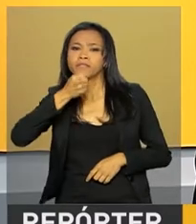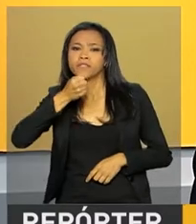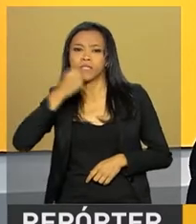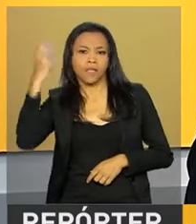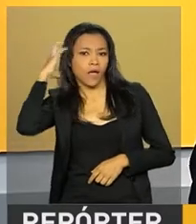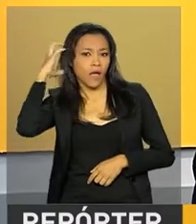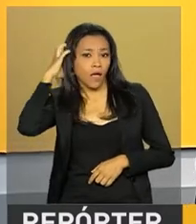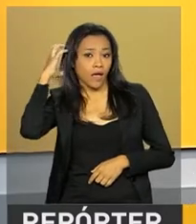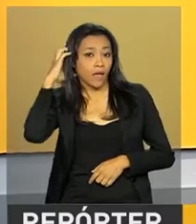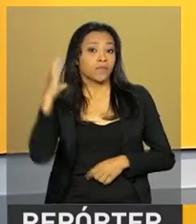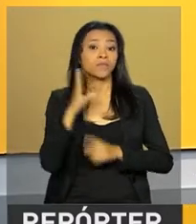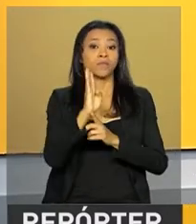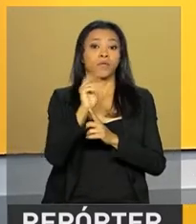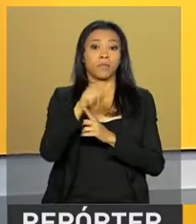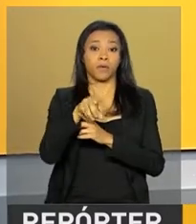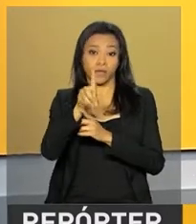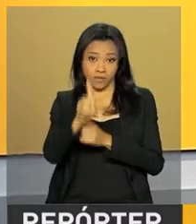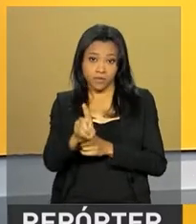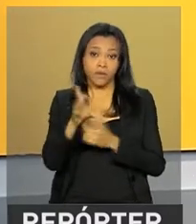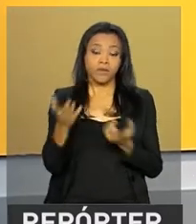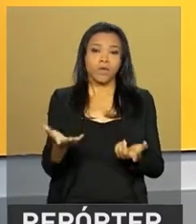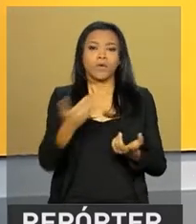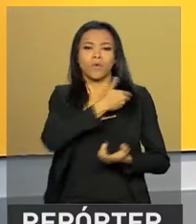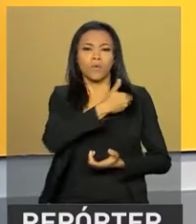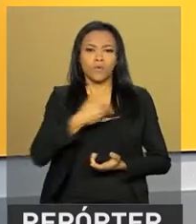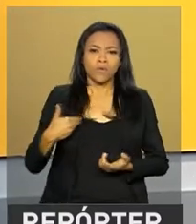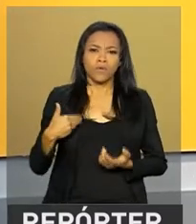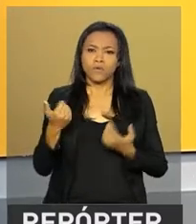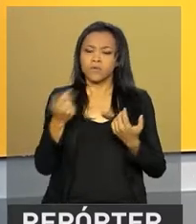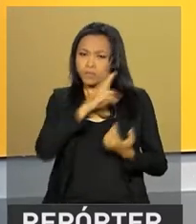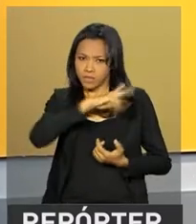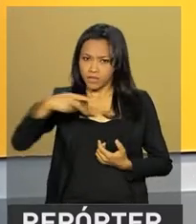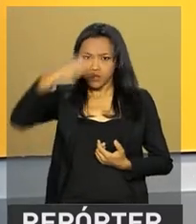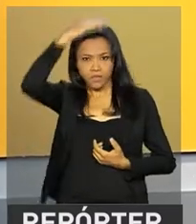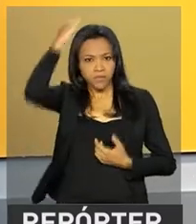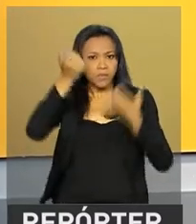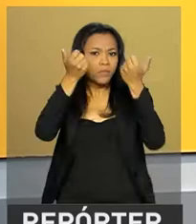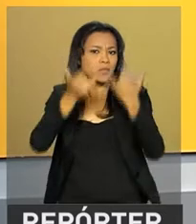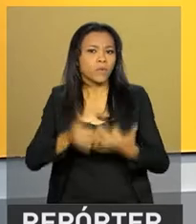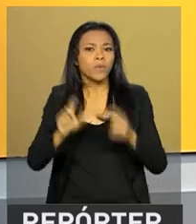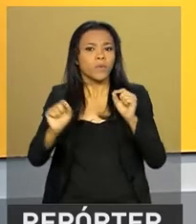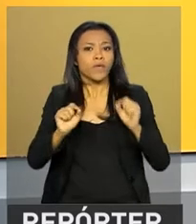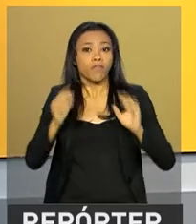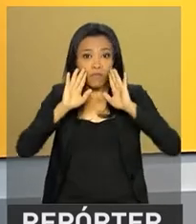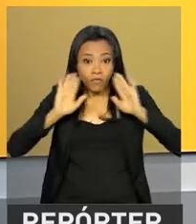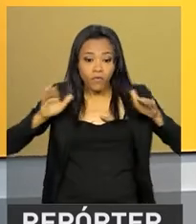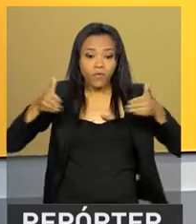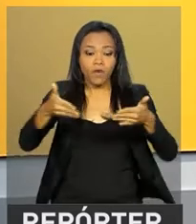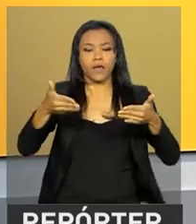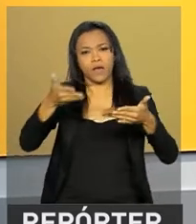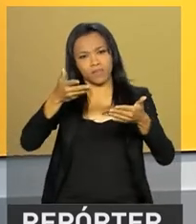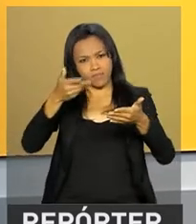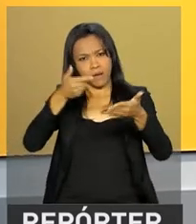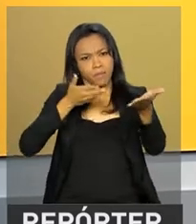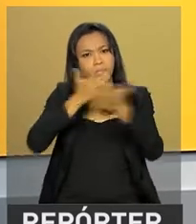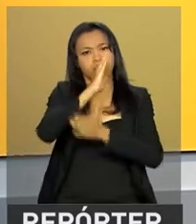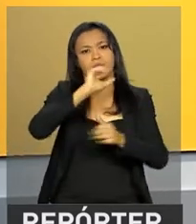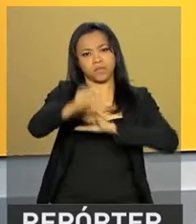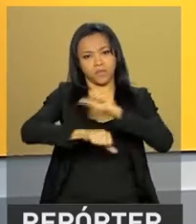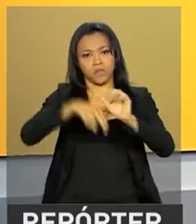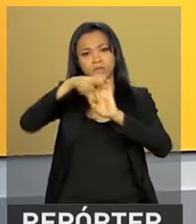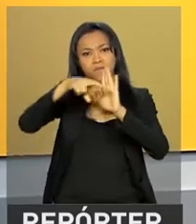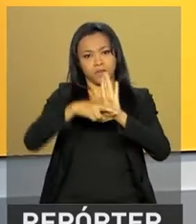News, o presidente Michel Temer lembrou que o governo pretende focar agora na aprovação da reforma da Previdência